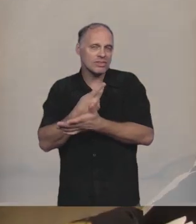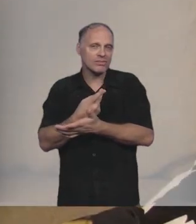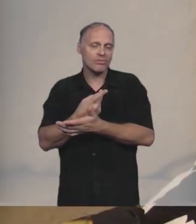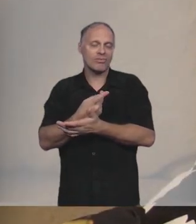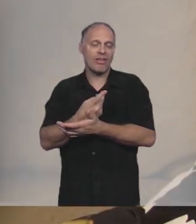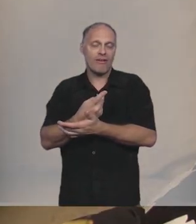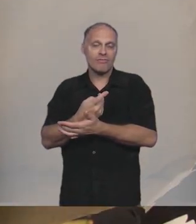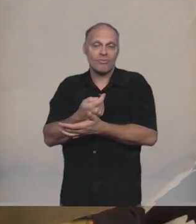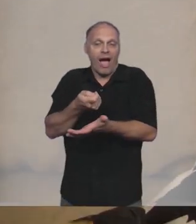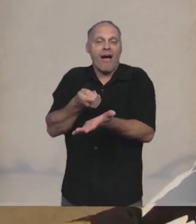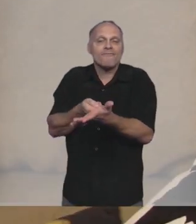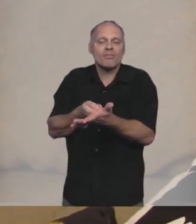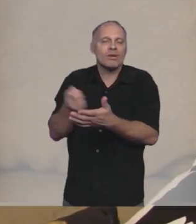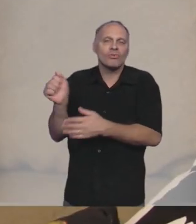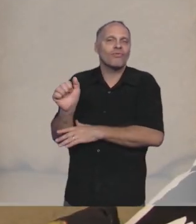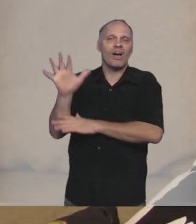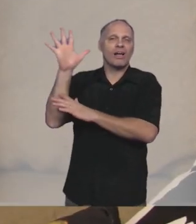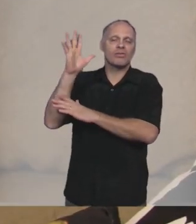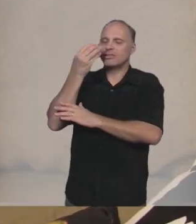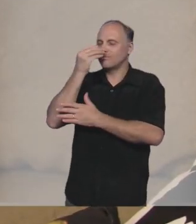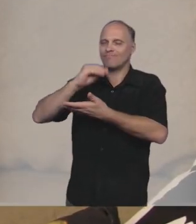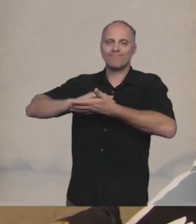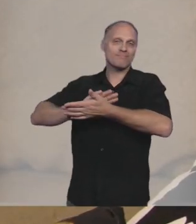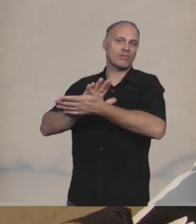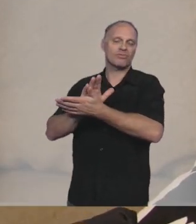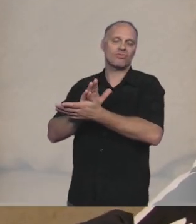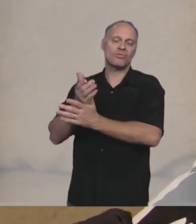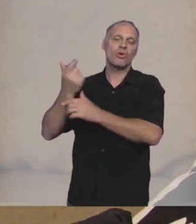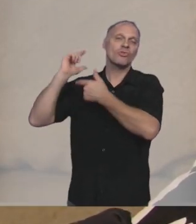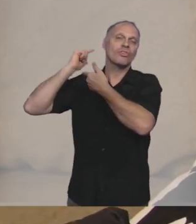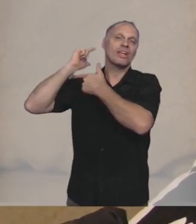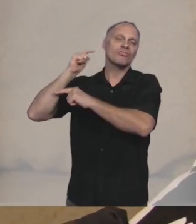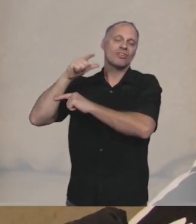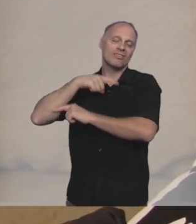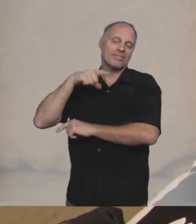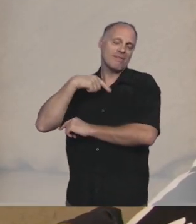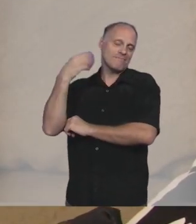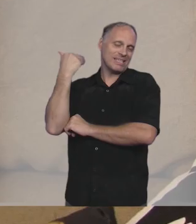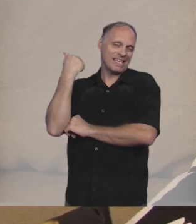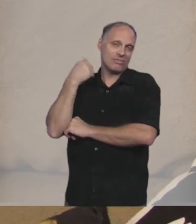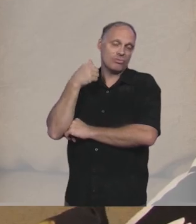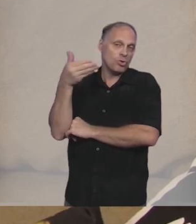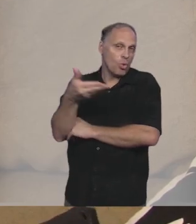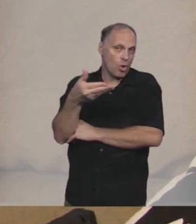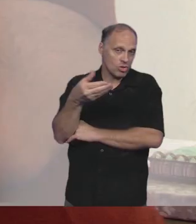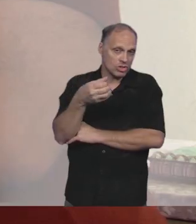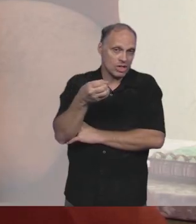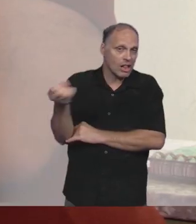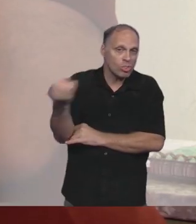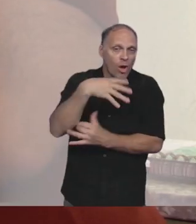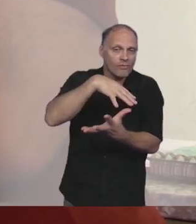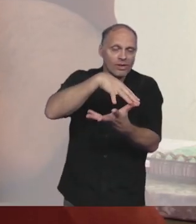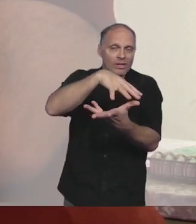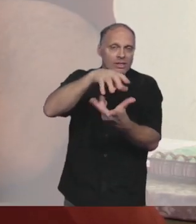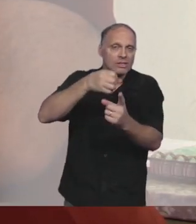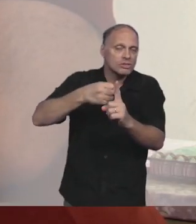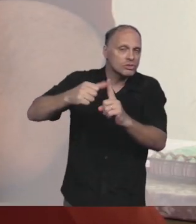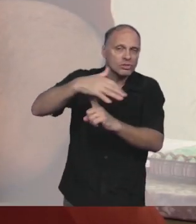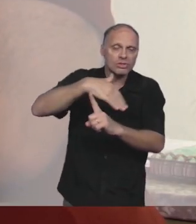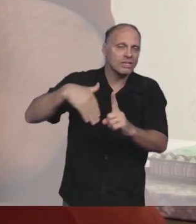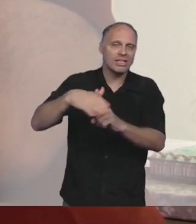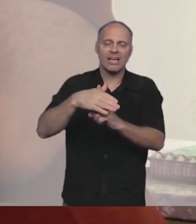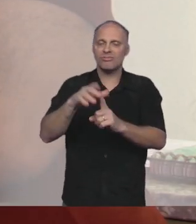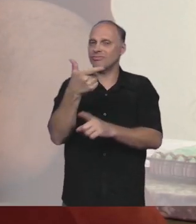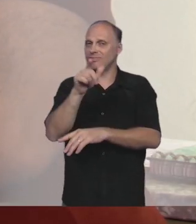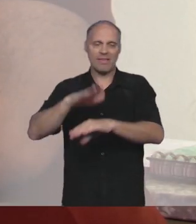conservadores que estão caindo, né? Porque uma coisa que eu vejo, assim, né, que eu tenho percebido é que